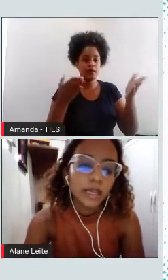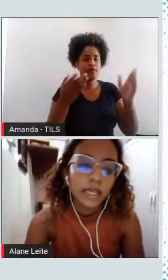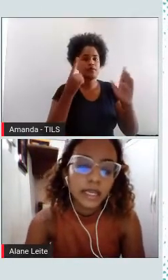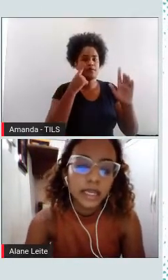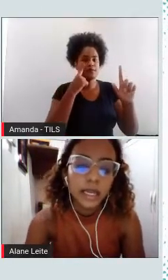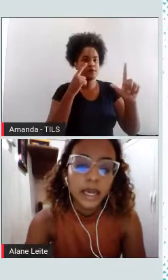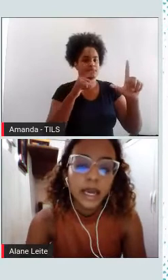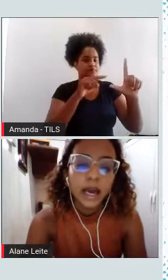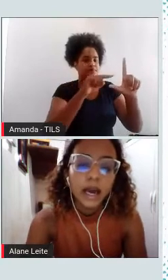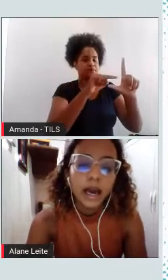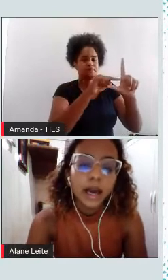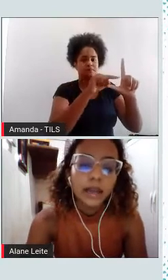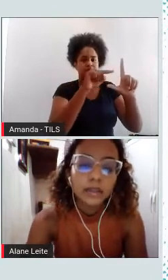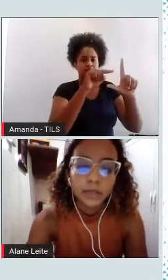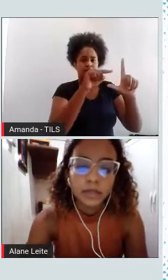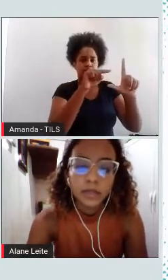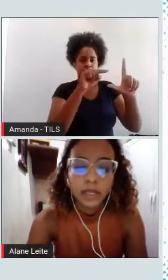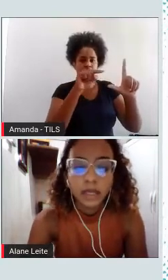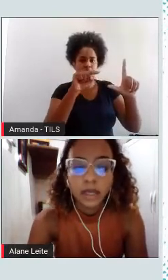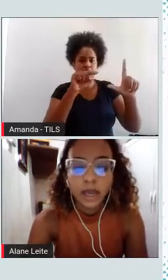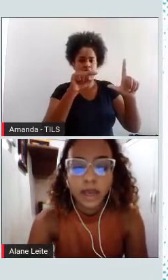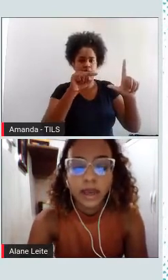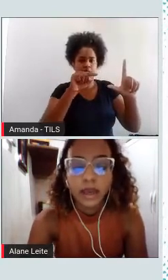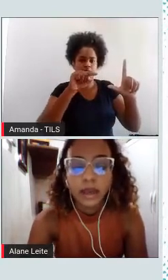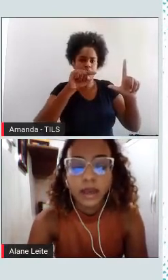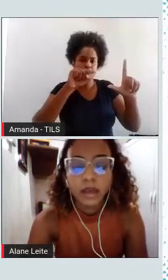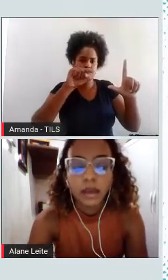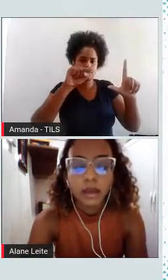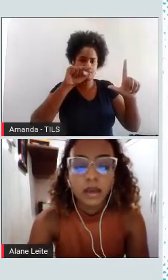a gente vê que, subindo aqui,